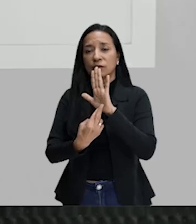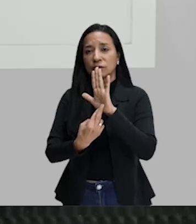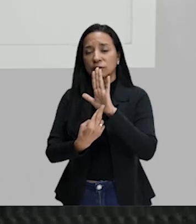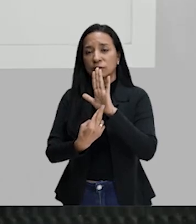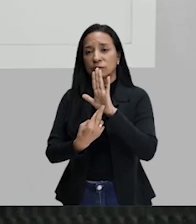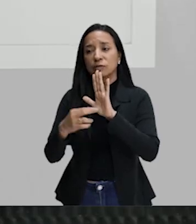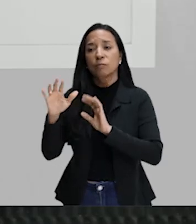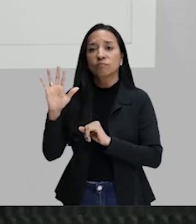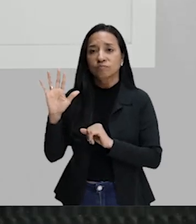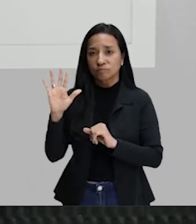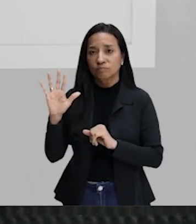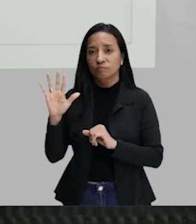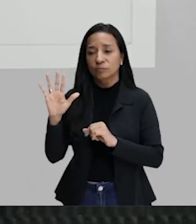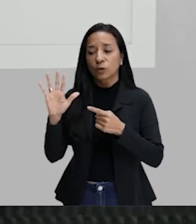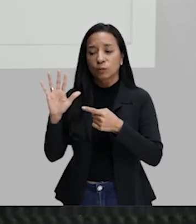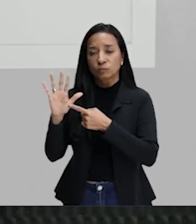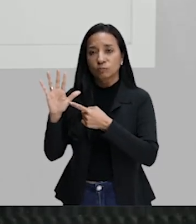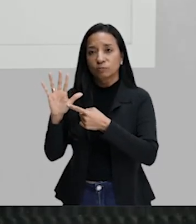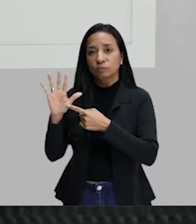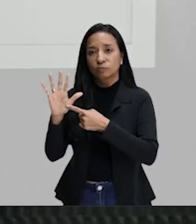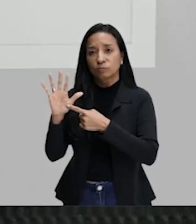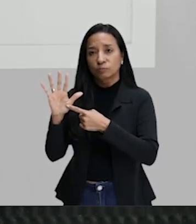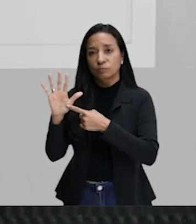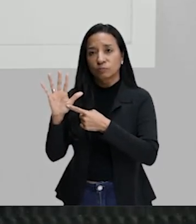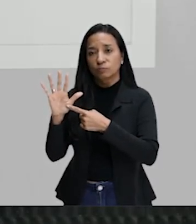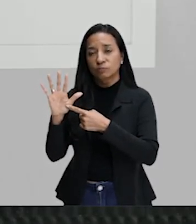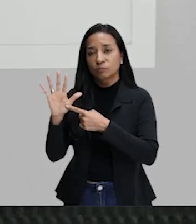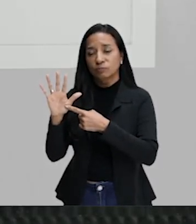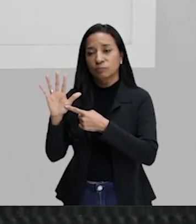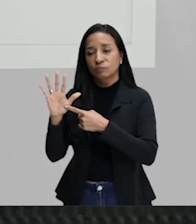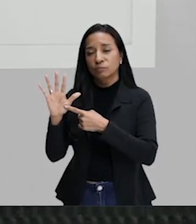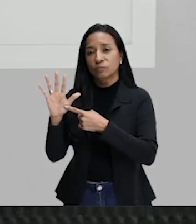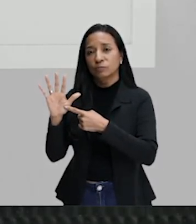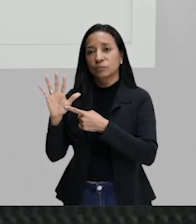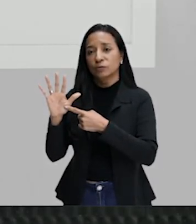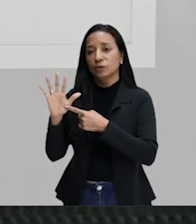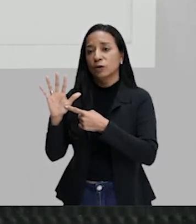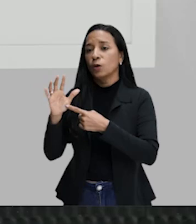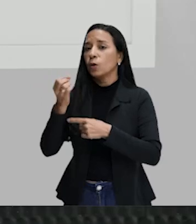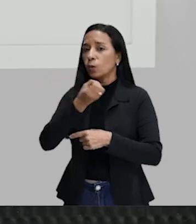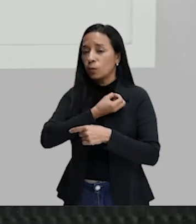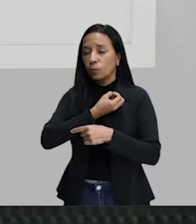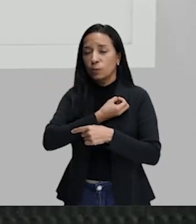direita também, só que a regra da mão direita número 2. Tá ok?